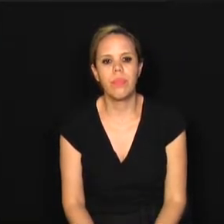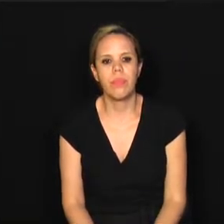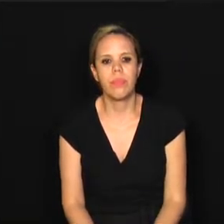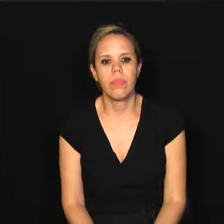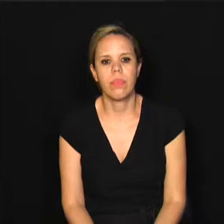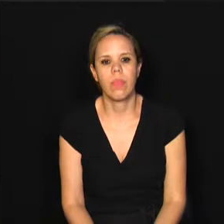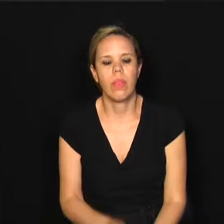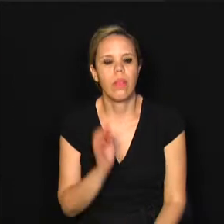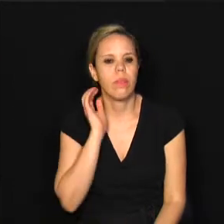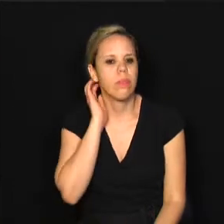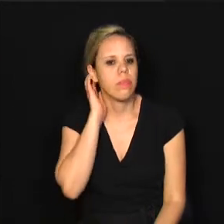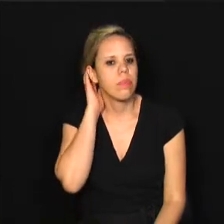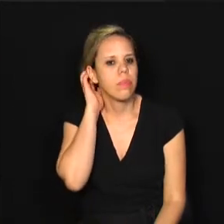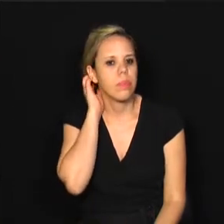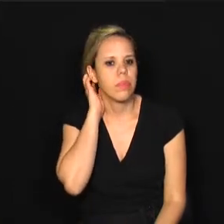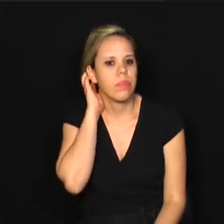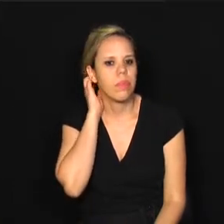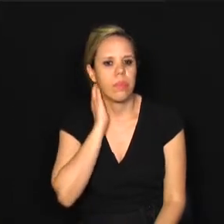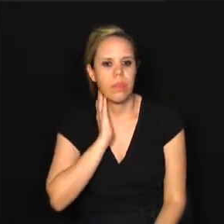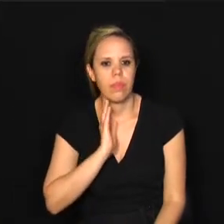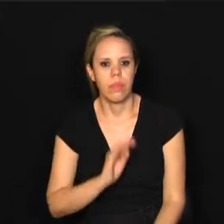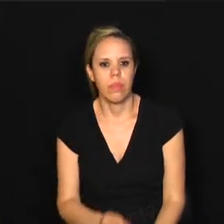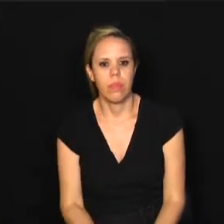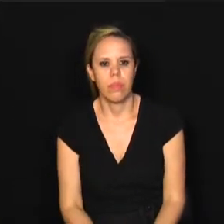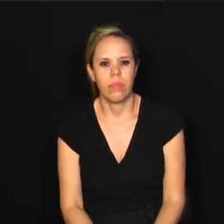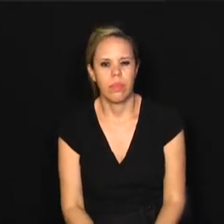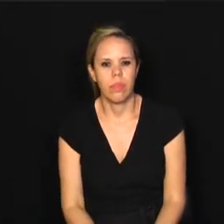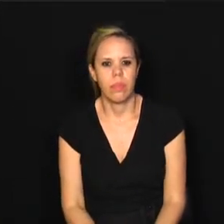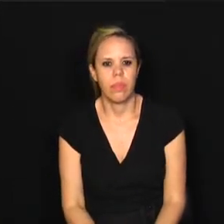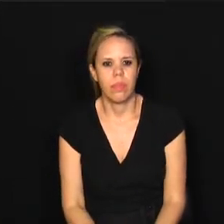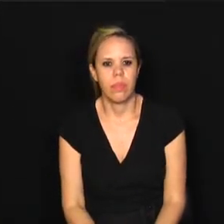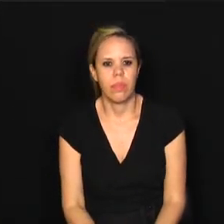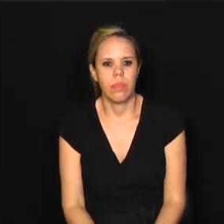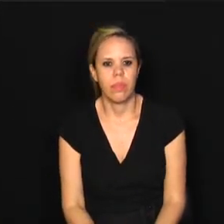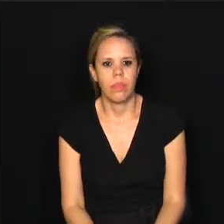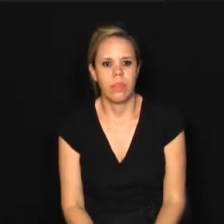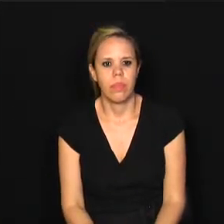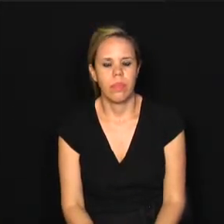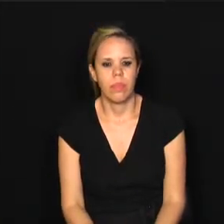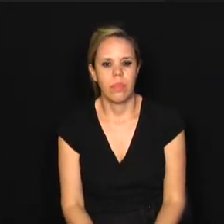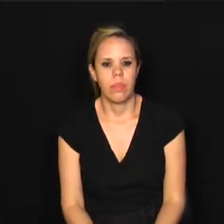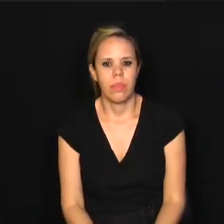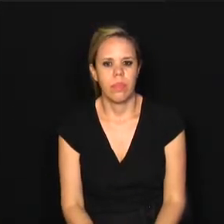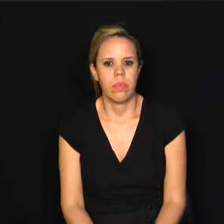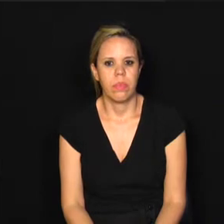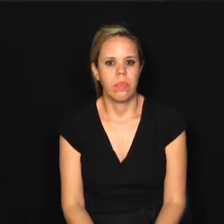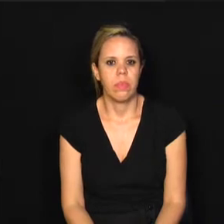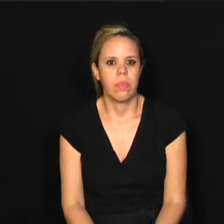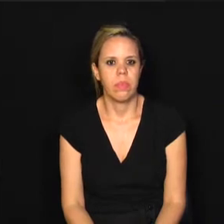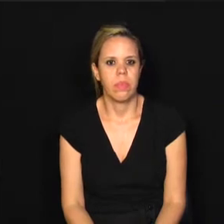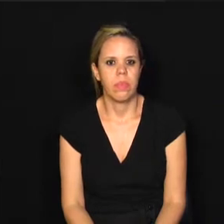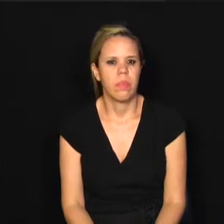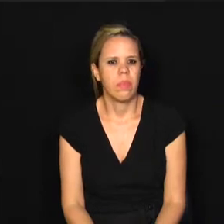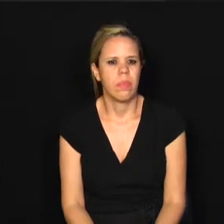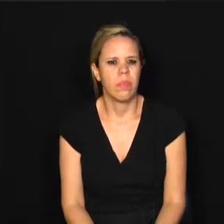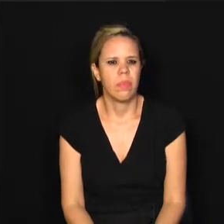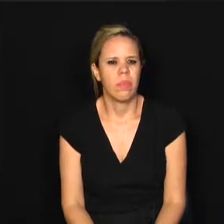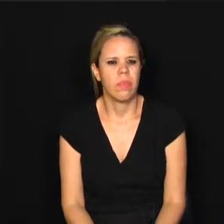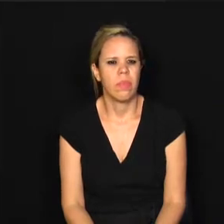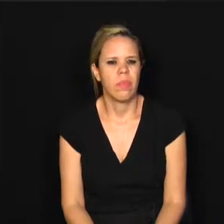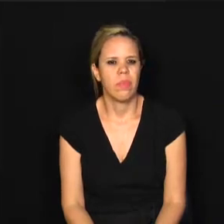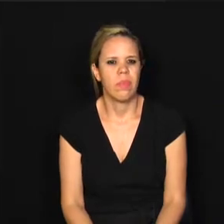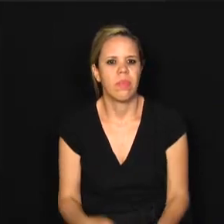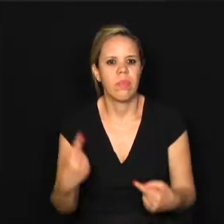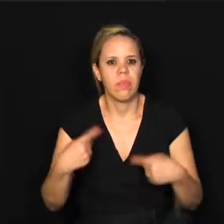Eu acho que ela congelou, deve estar com problema de sinal lá na região. Como nós estamos aí num debate